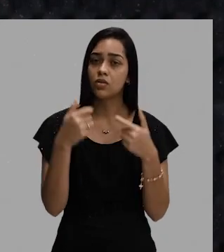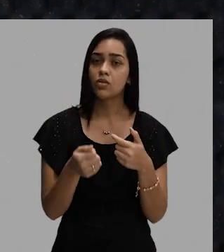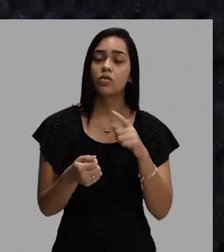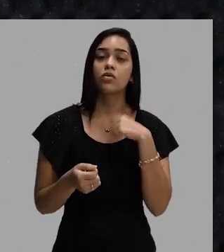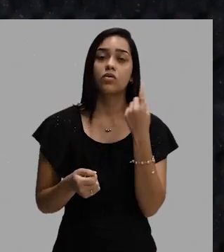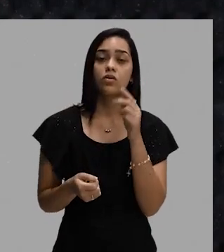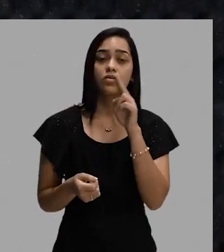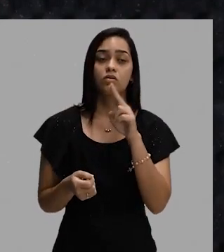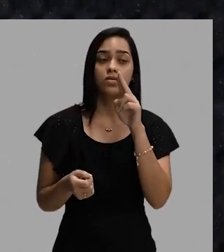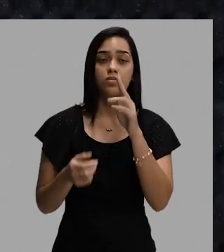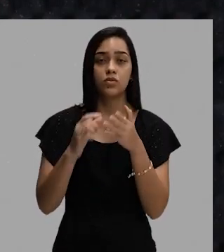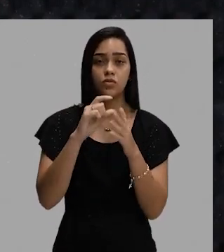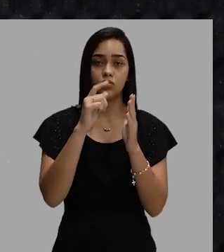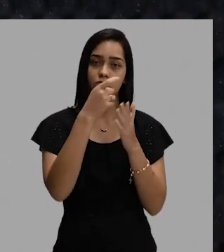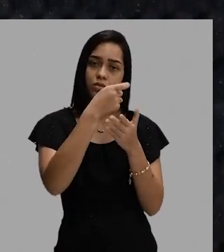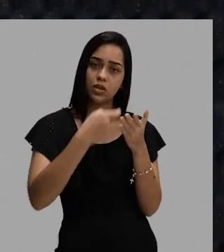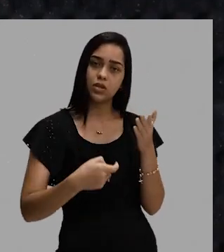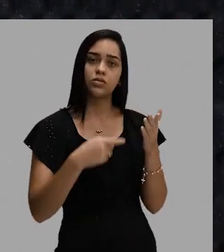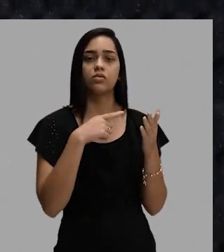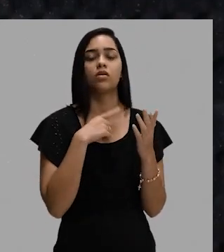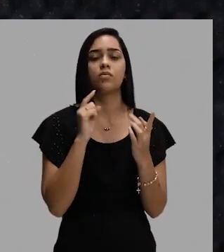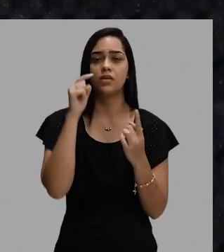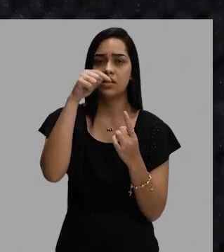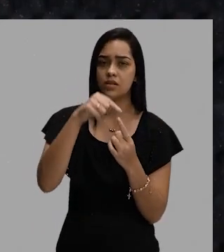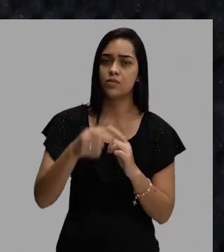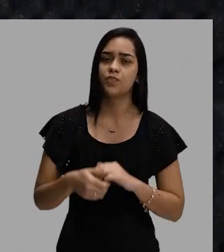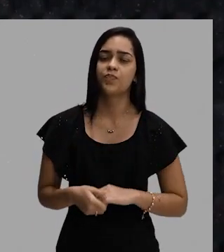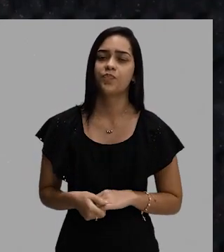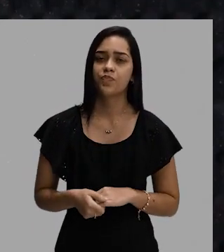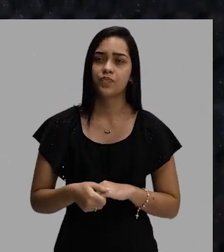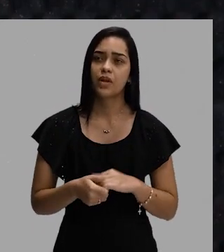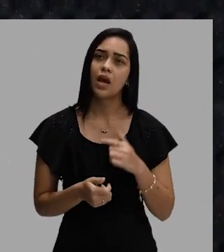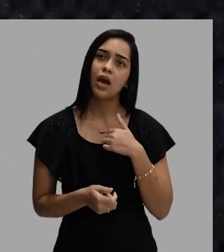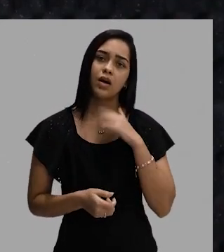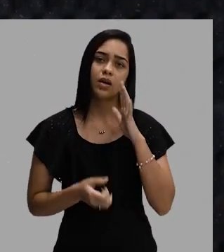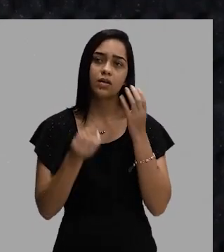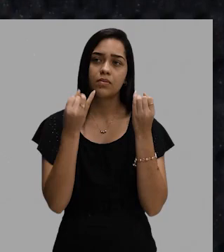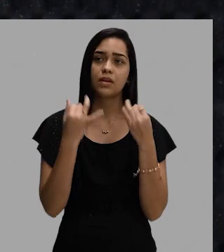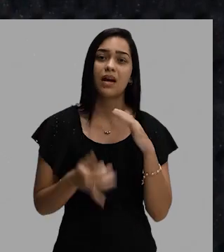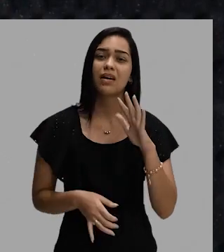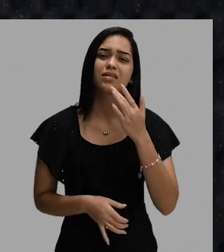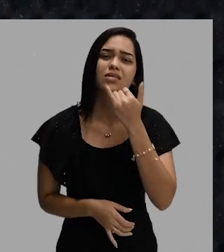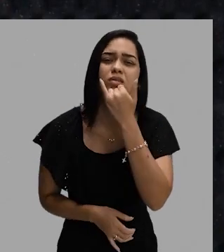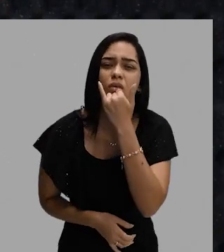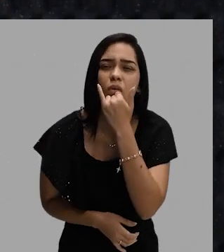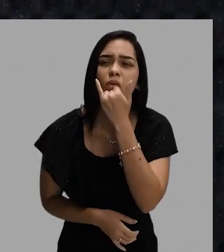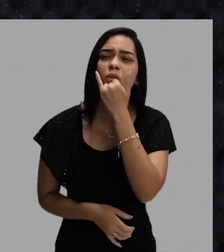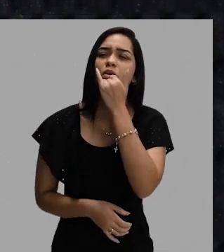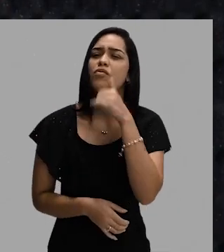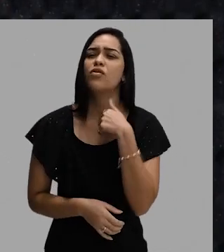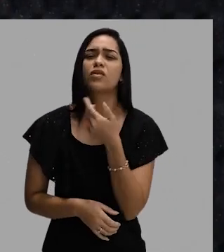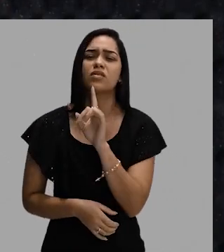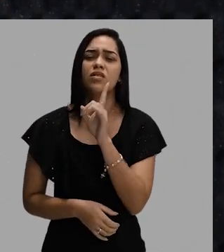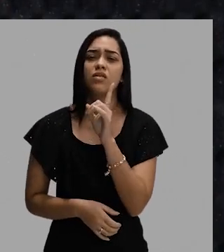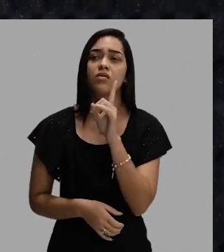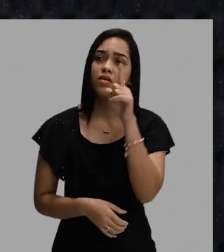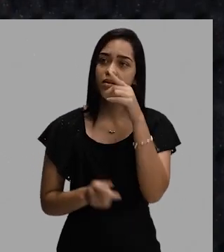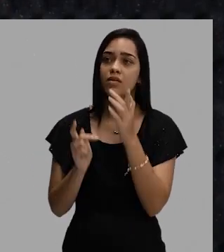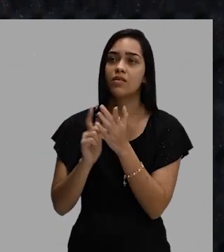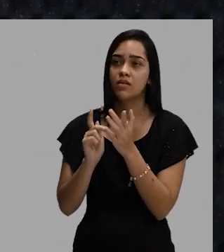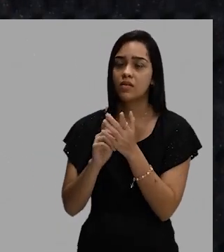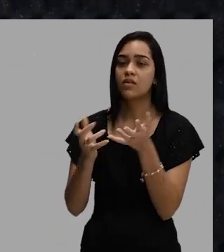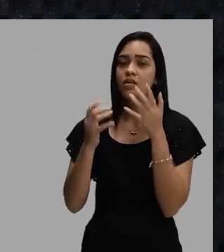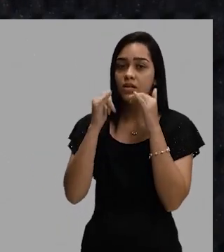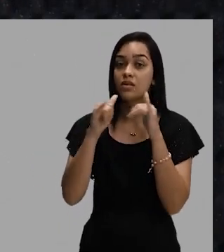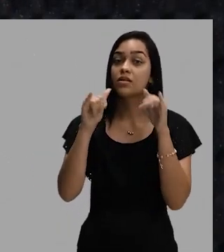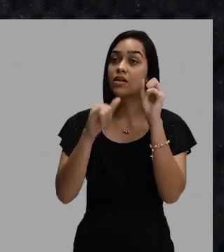que nós usamos um texto, nós temos uma intenção. Ah, eu disse uma coisa. Oh, desculpa. Não foi isso que eu quis dizer. Não é verdade, não.